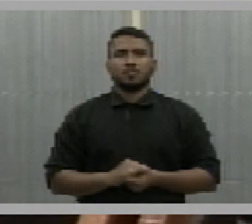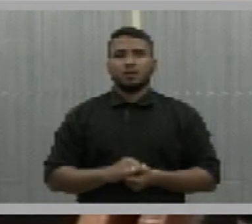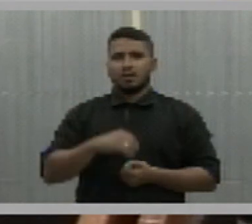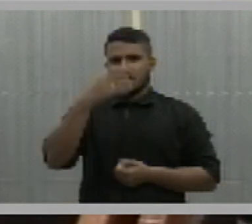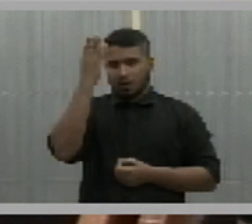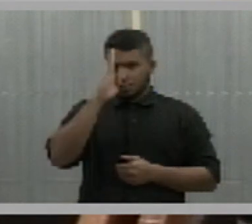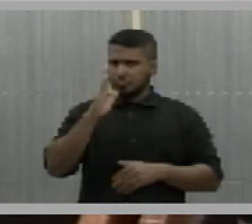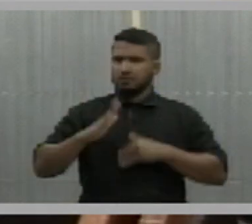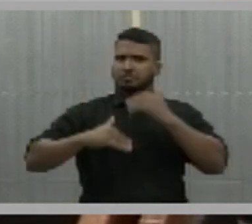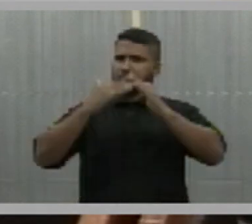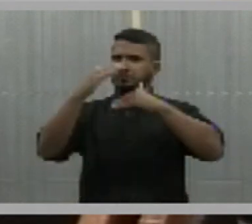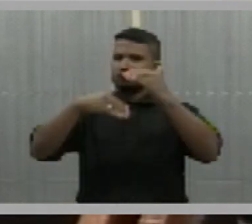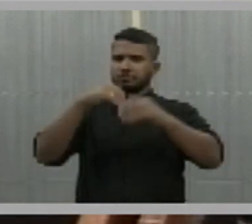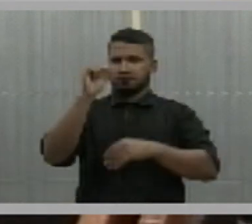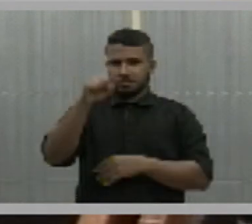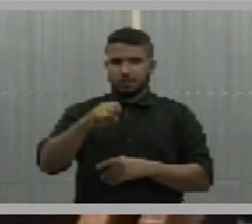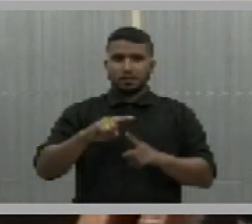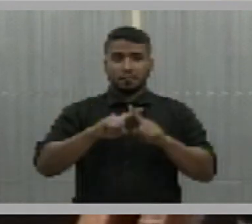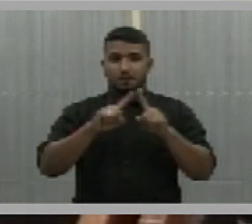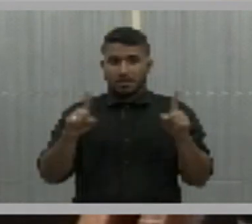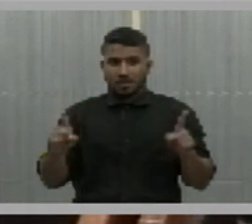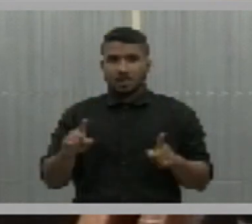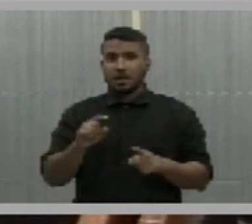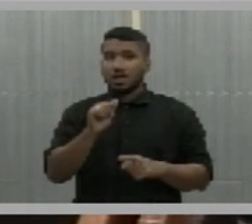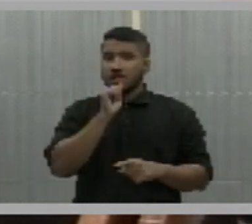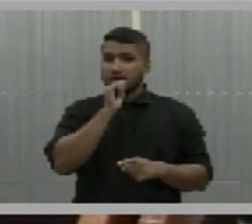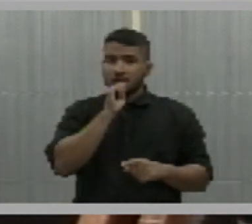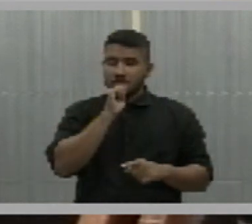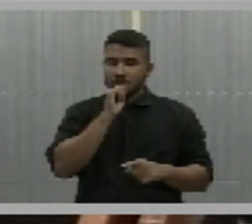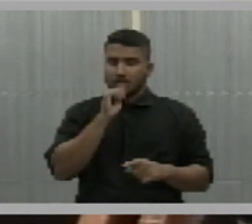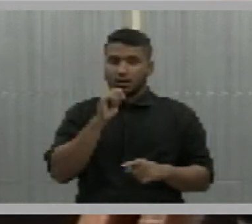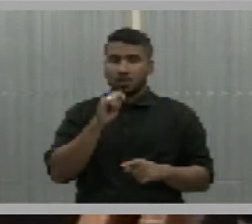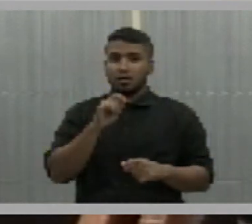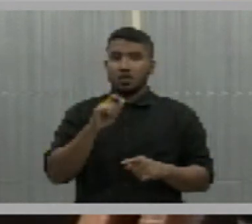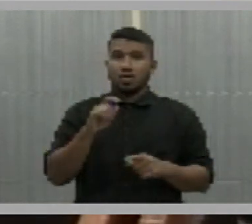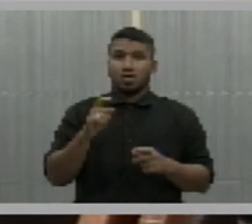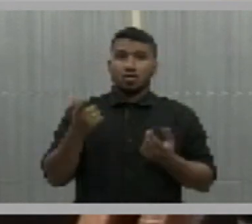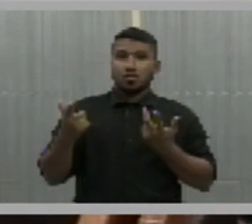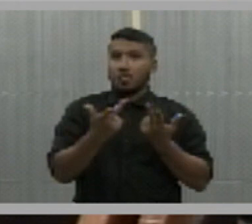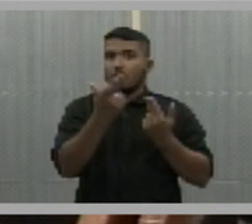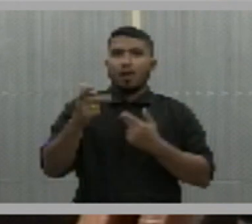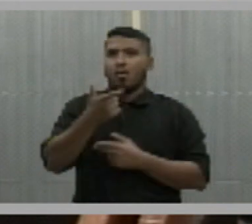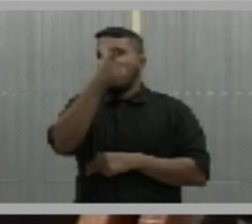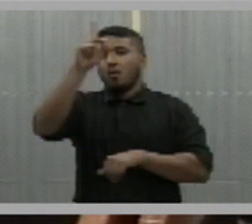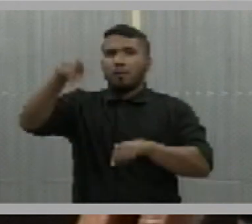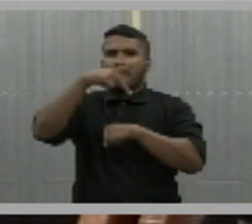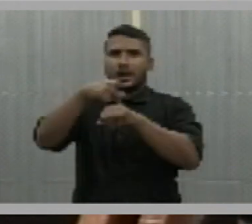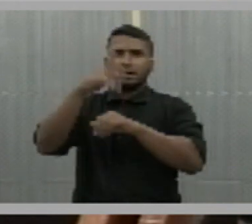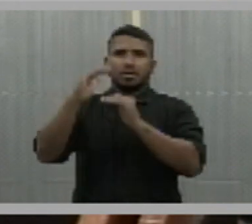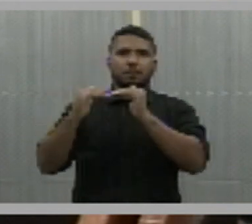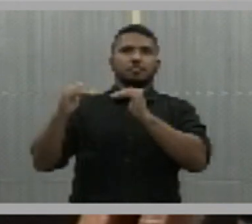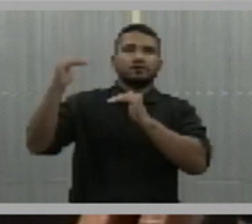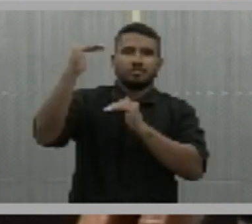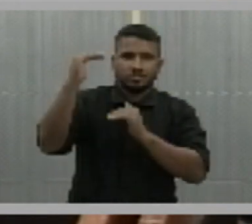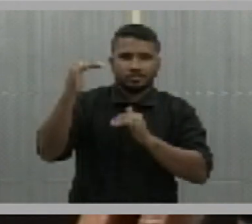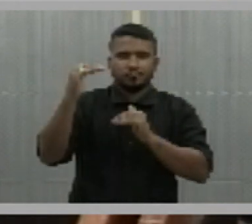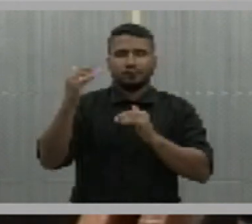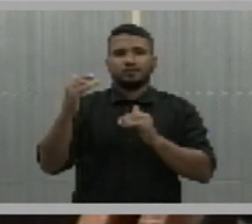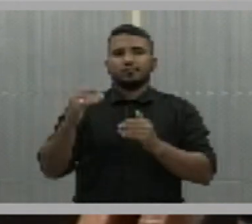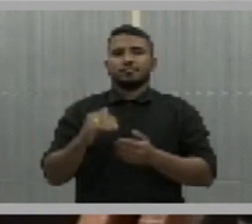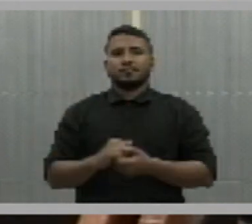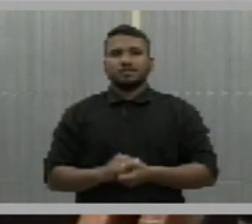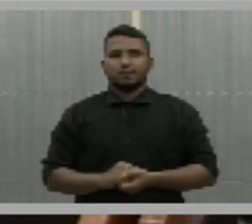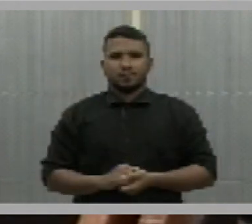Brasil avançou bastante, mas ainda não estamos no nível dos países desenvolvidos, em que pelo